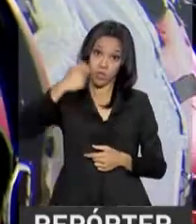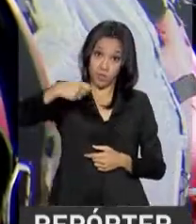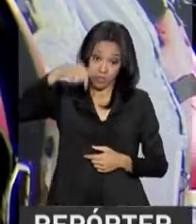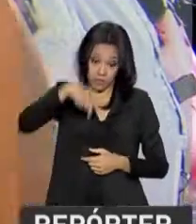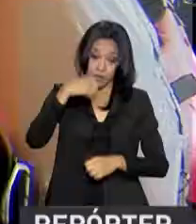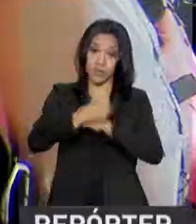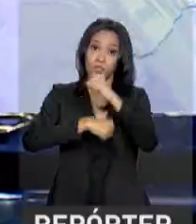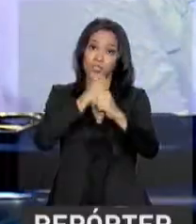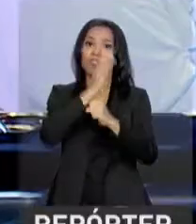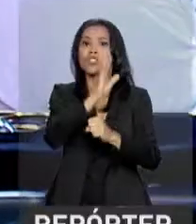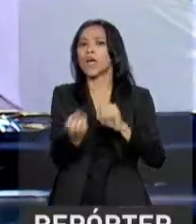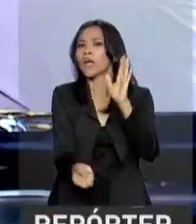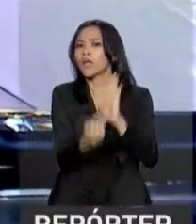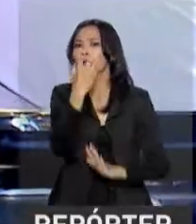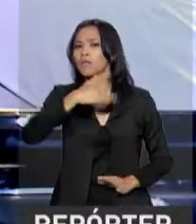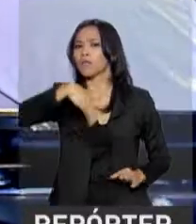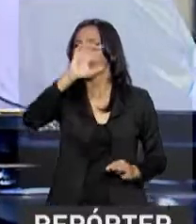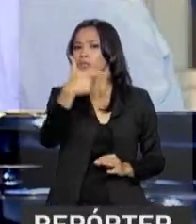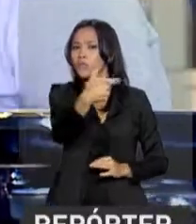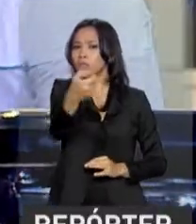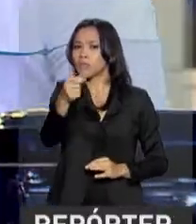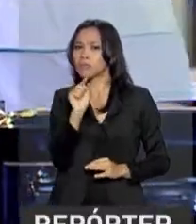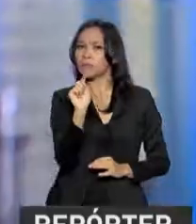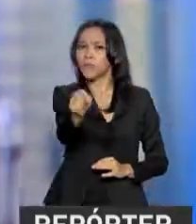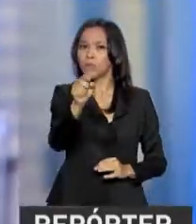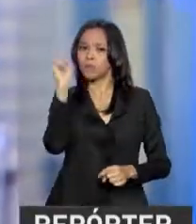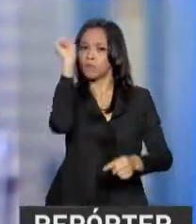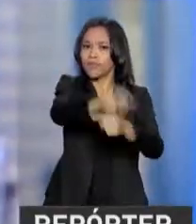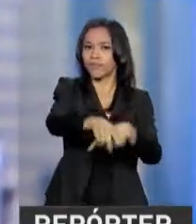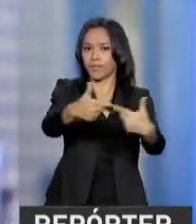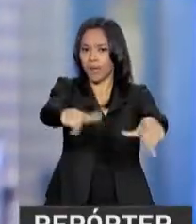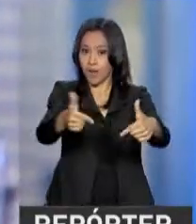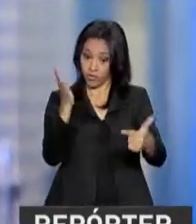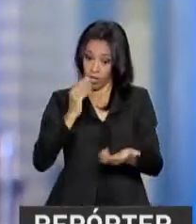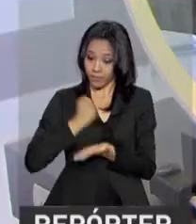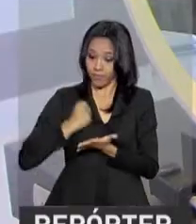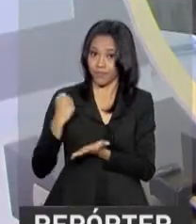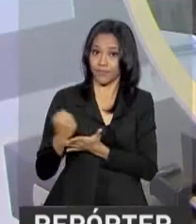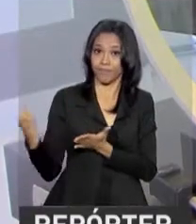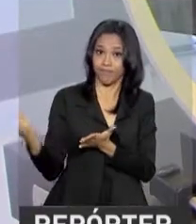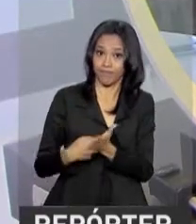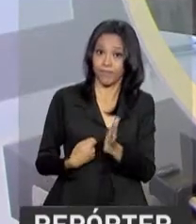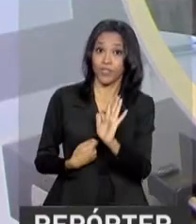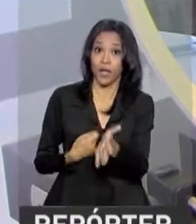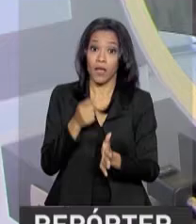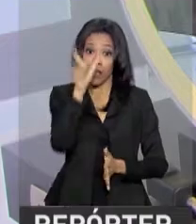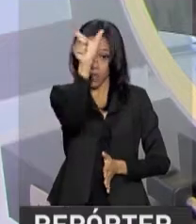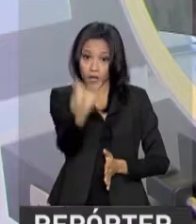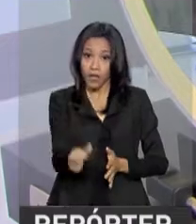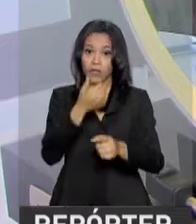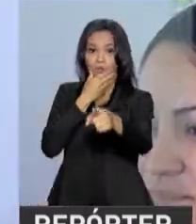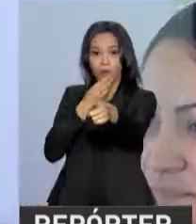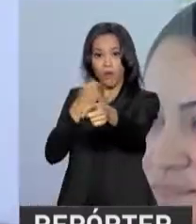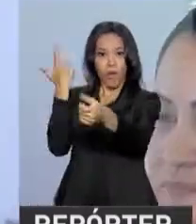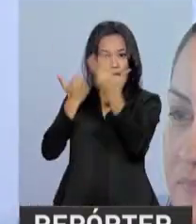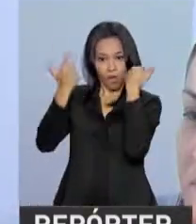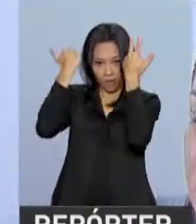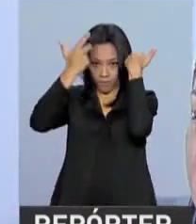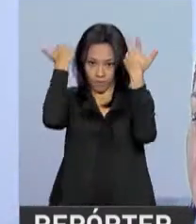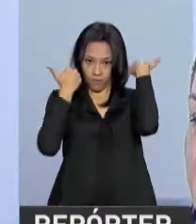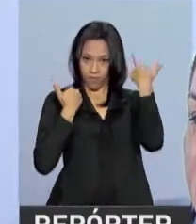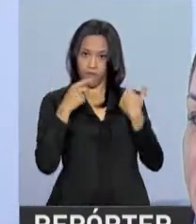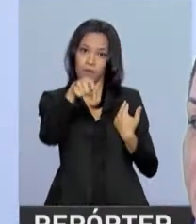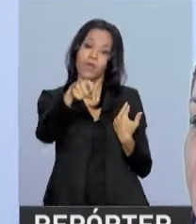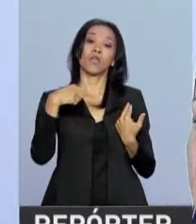foram criados mais de 200 mil postos de trabalho com carteira assinada. Esse empresário e cabeleireiro que